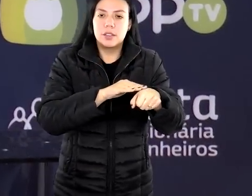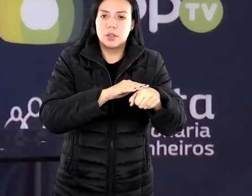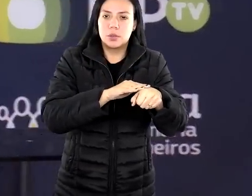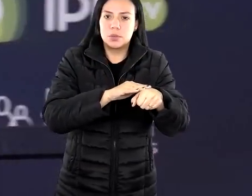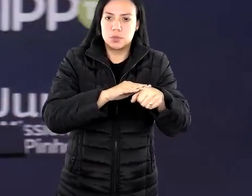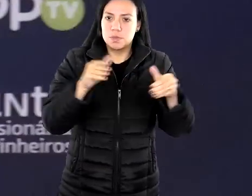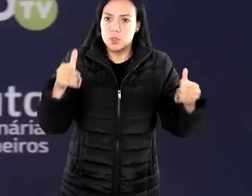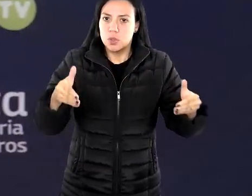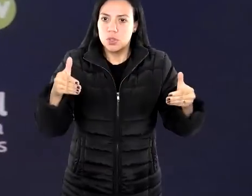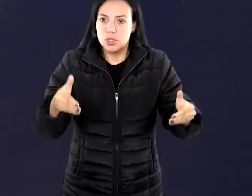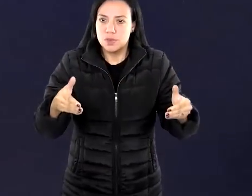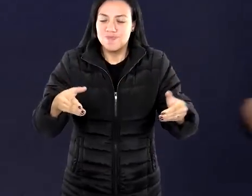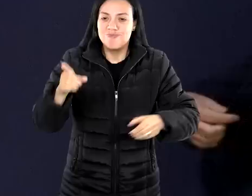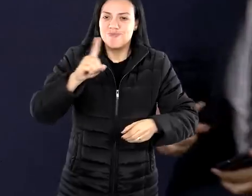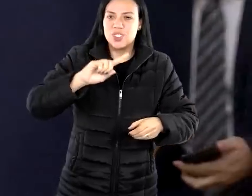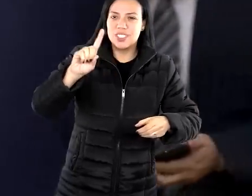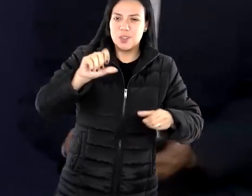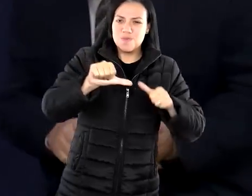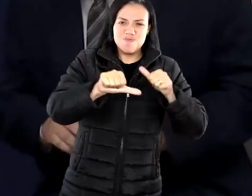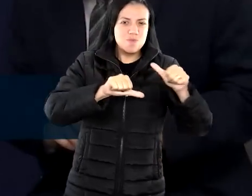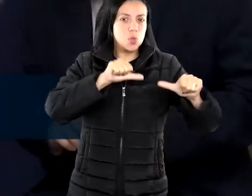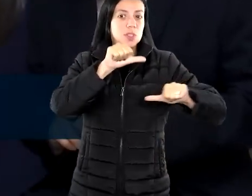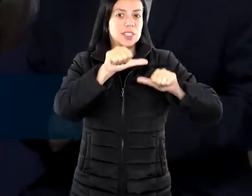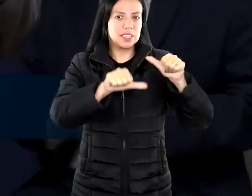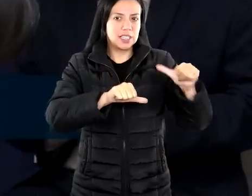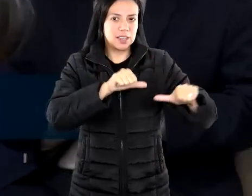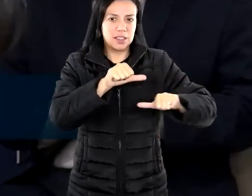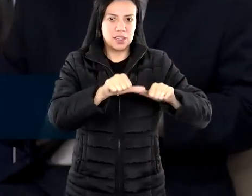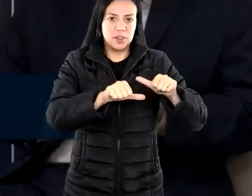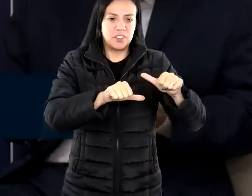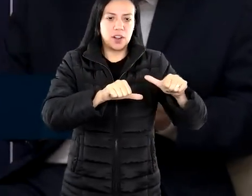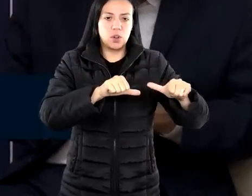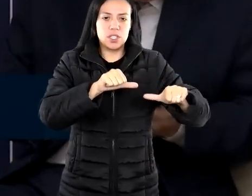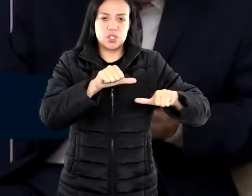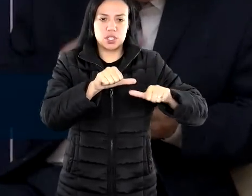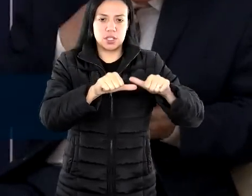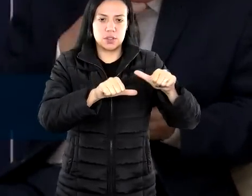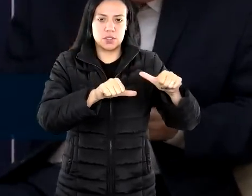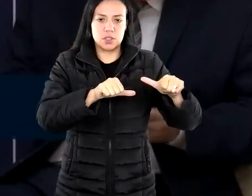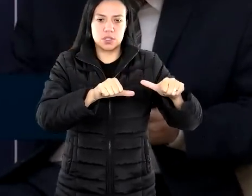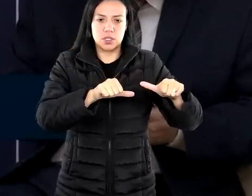inverter os valores de Deus. Abra a sua Bíblia aí.